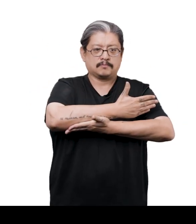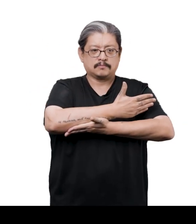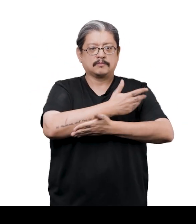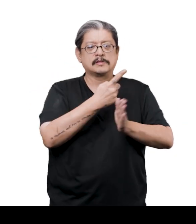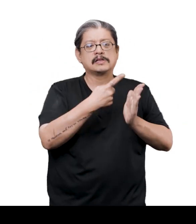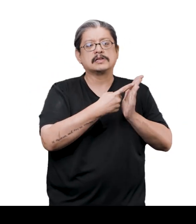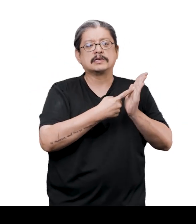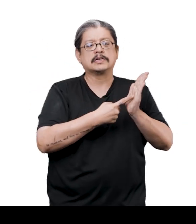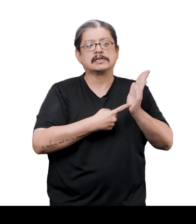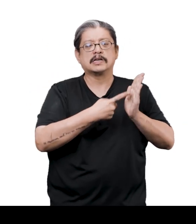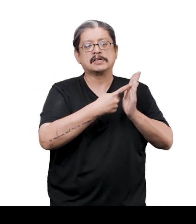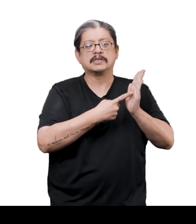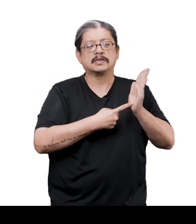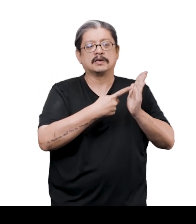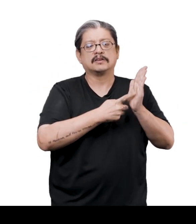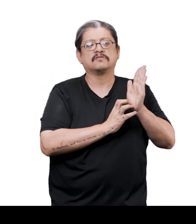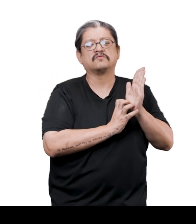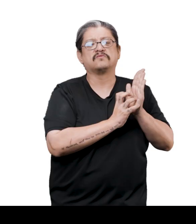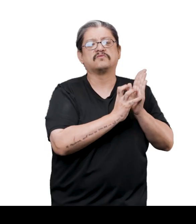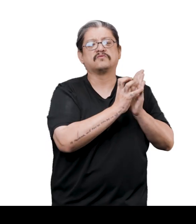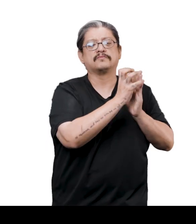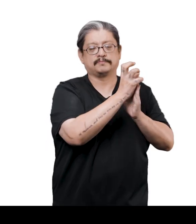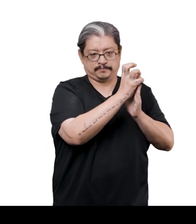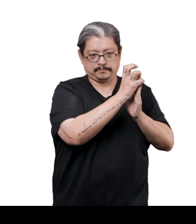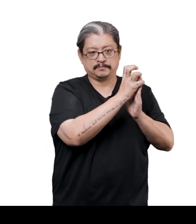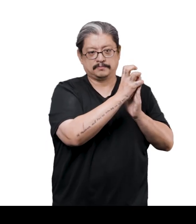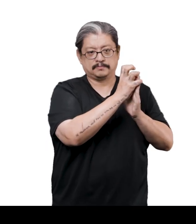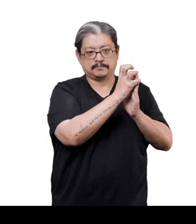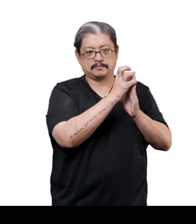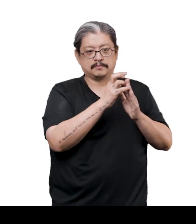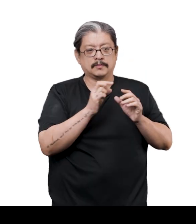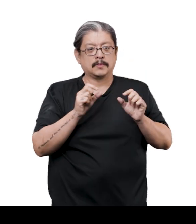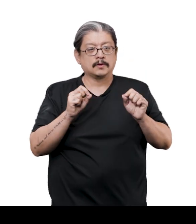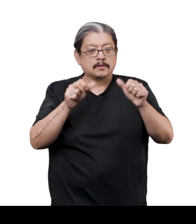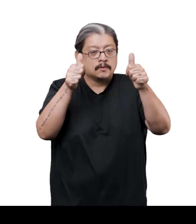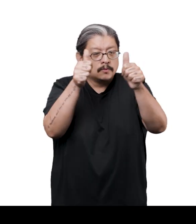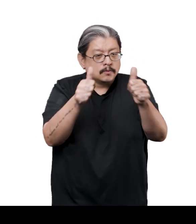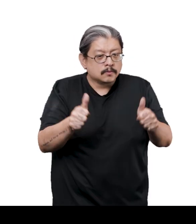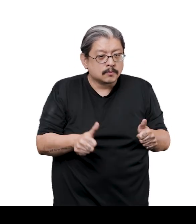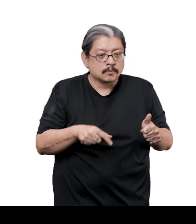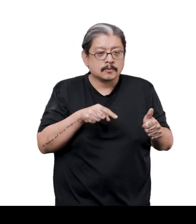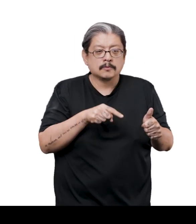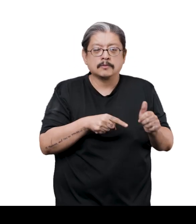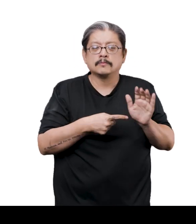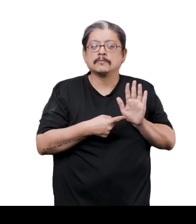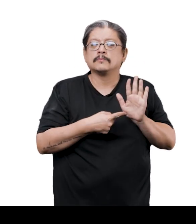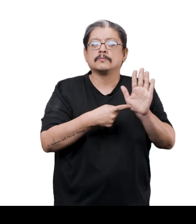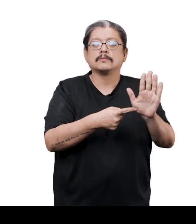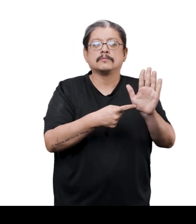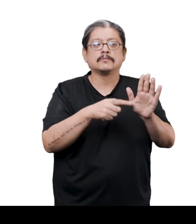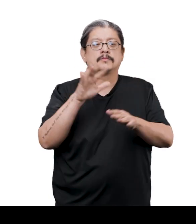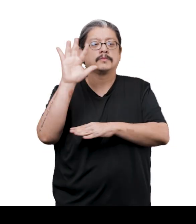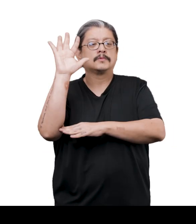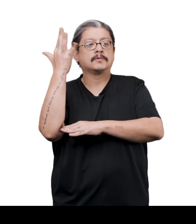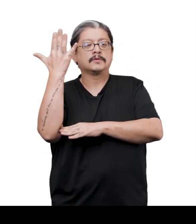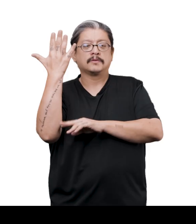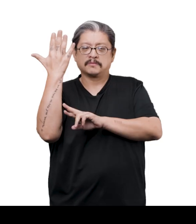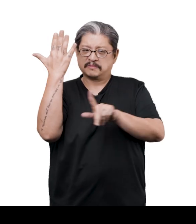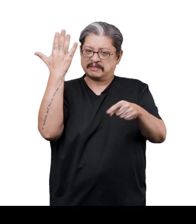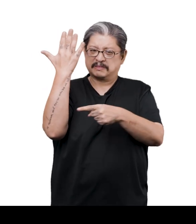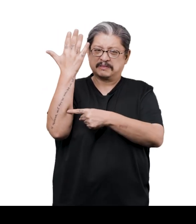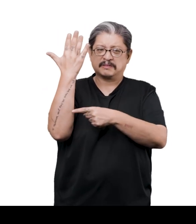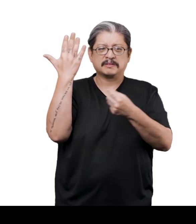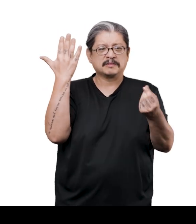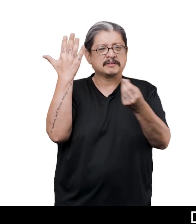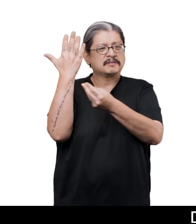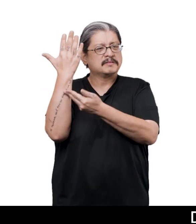seus veios, fendas e linhas de crescimento. O resultado é uma imagem que não representa a árvore, mas é feita